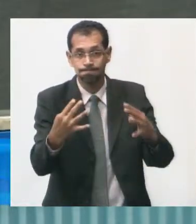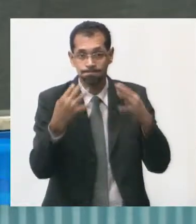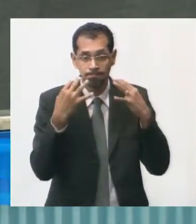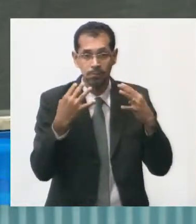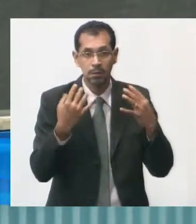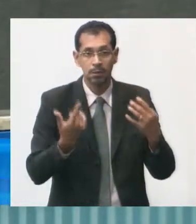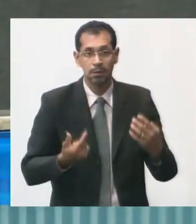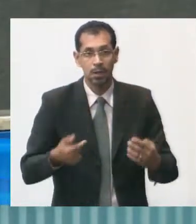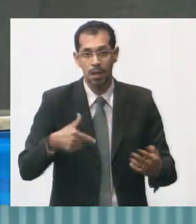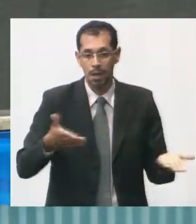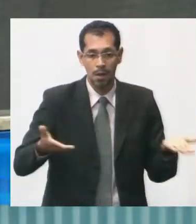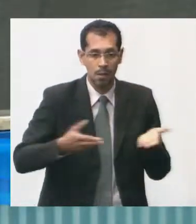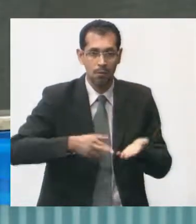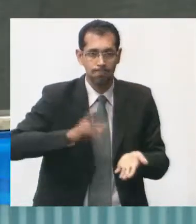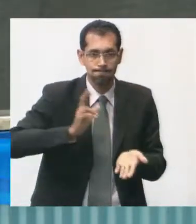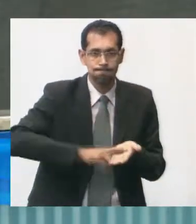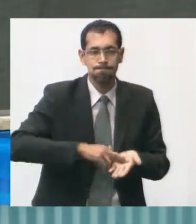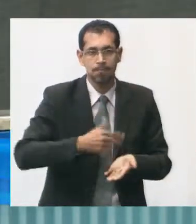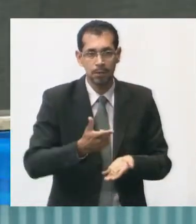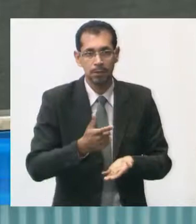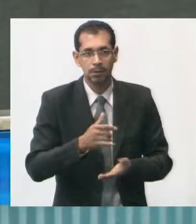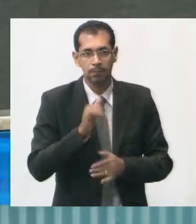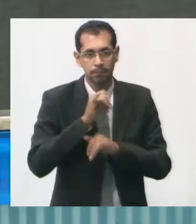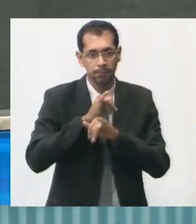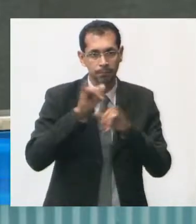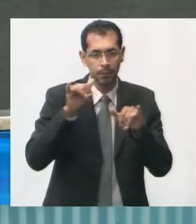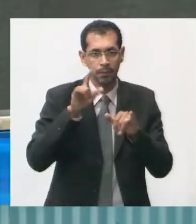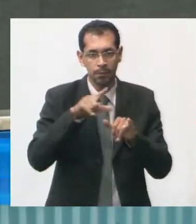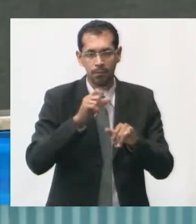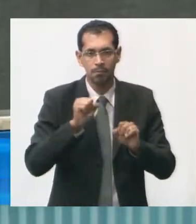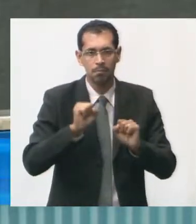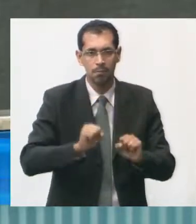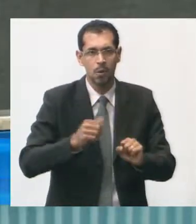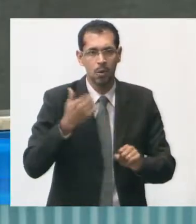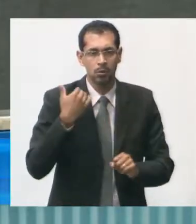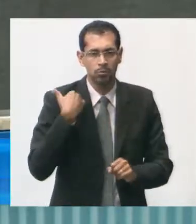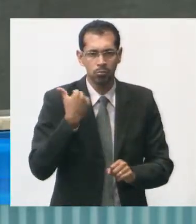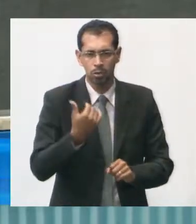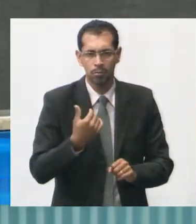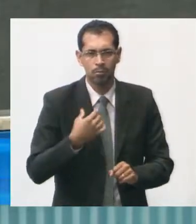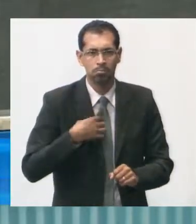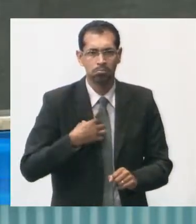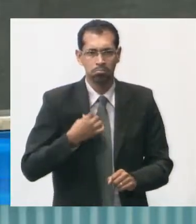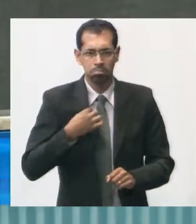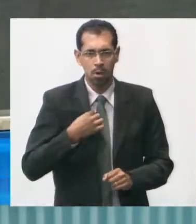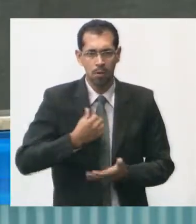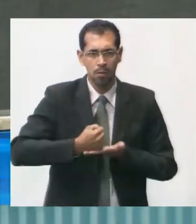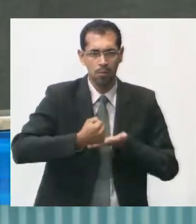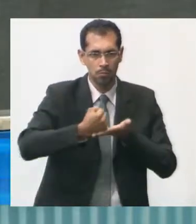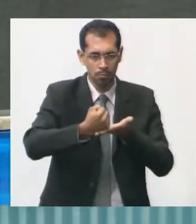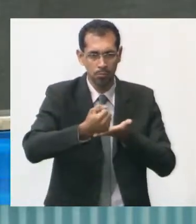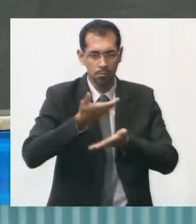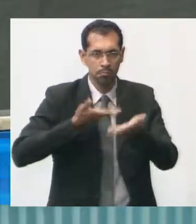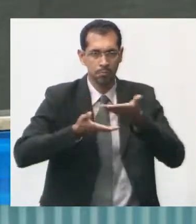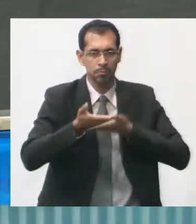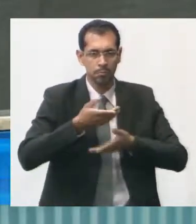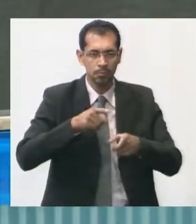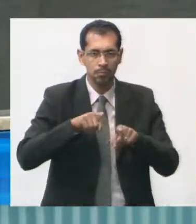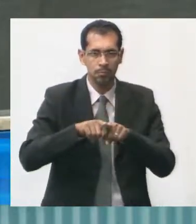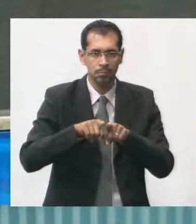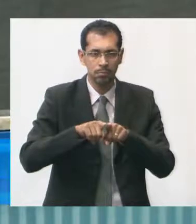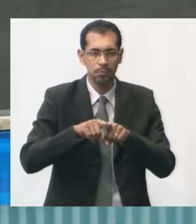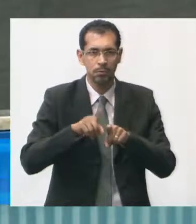aqui registrando aqui e pode contar com o nosso apoio, pode contar com a nossa solidariedade, pode contar com o